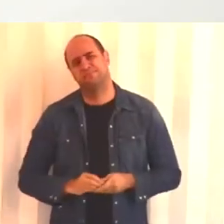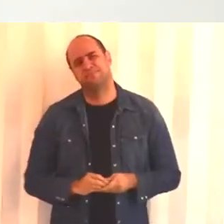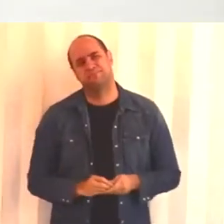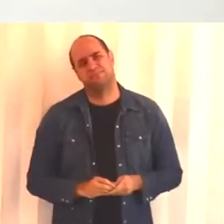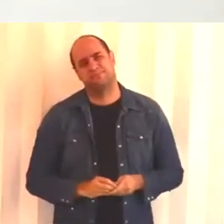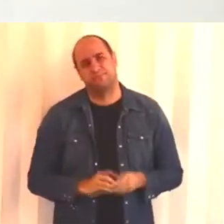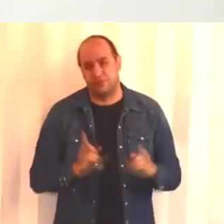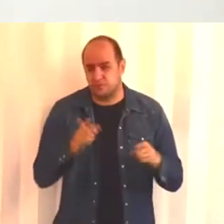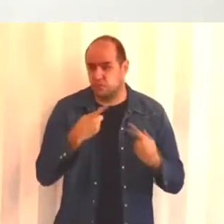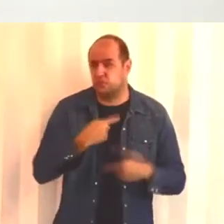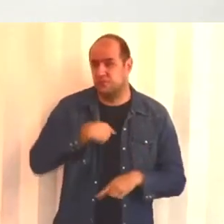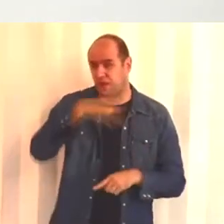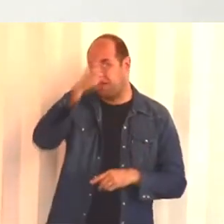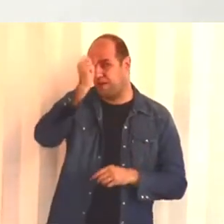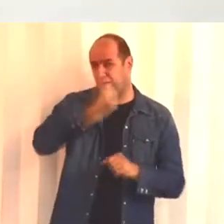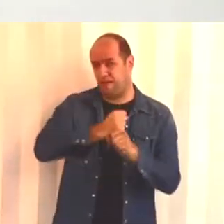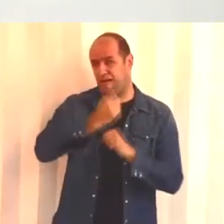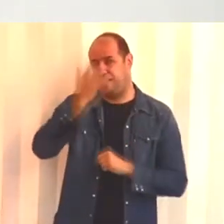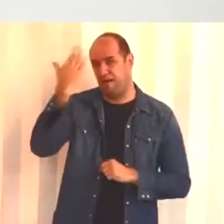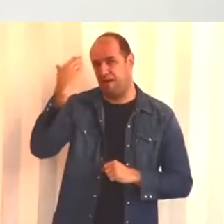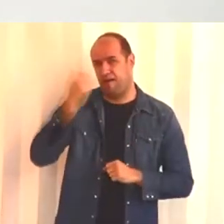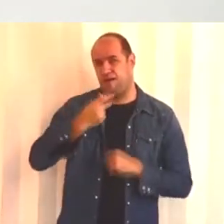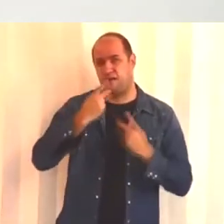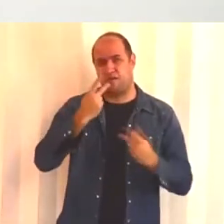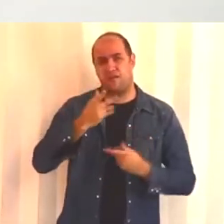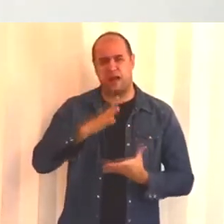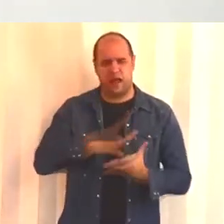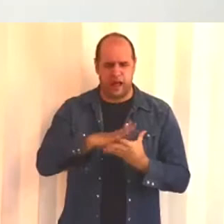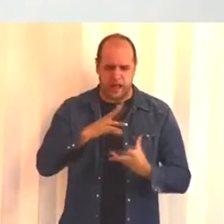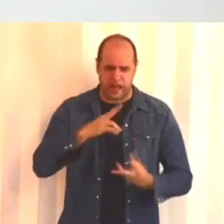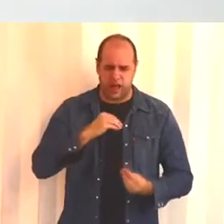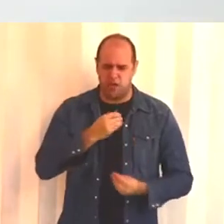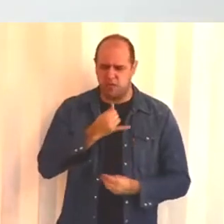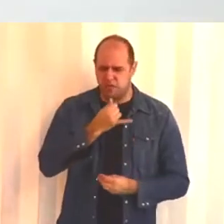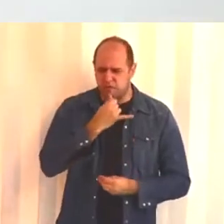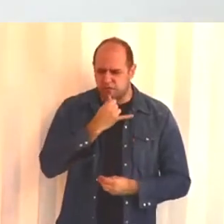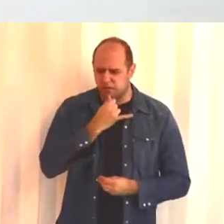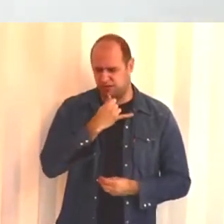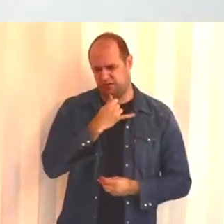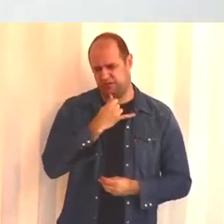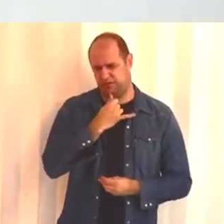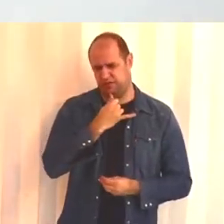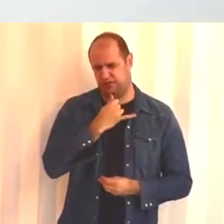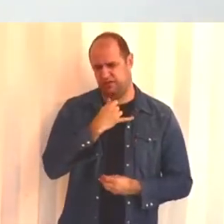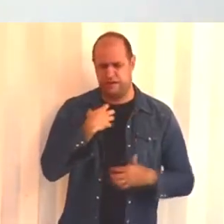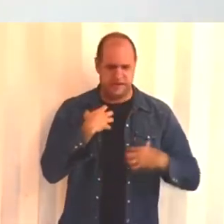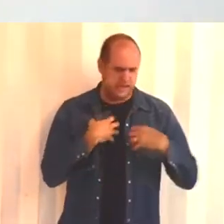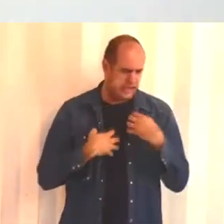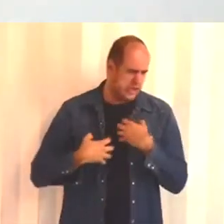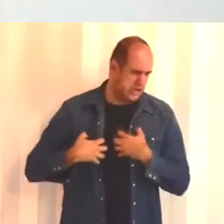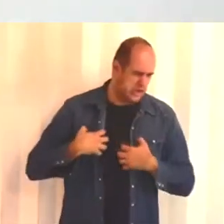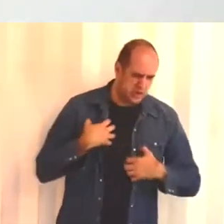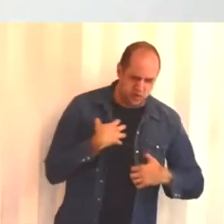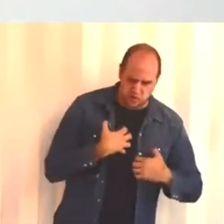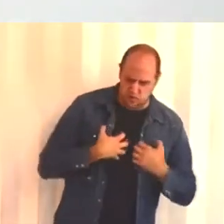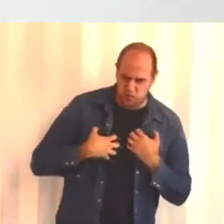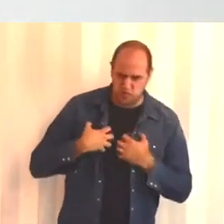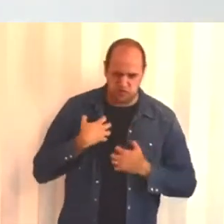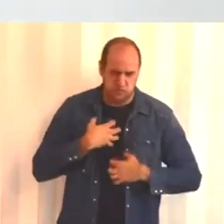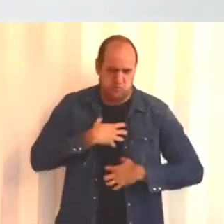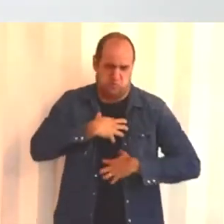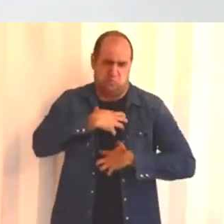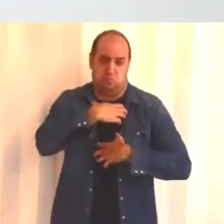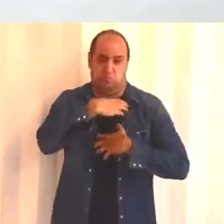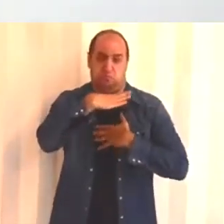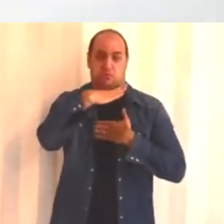Existe uma música que eu aprendi há muitos anos, que diz: mesmo que minha alma esteja abatida, mesmo que a angústia me pareça